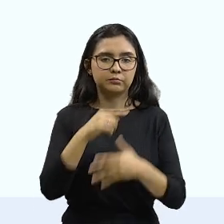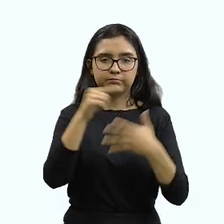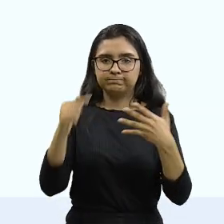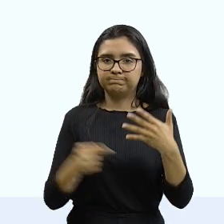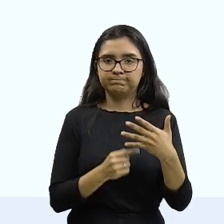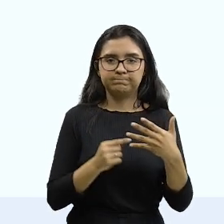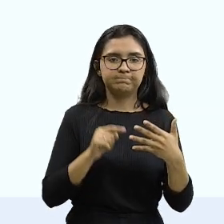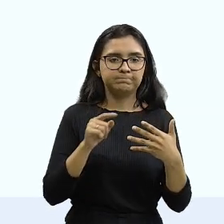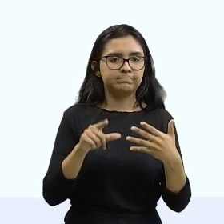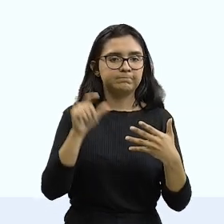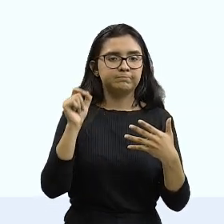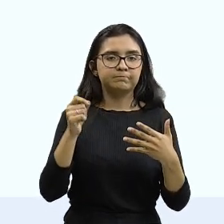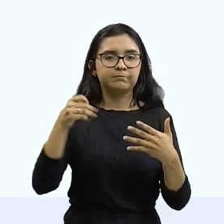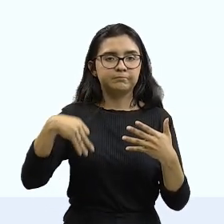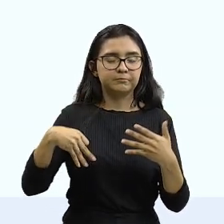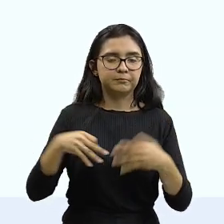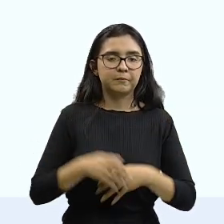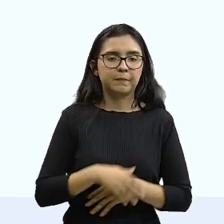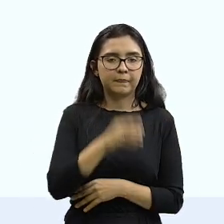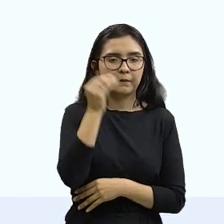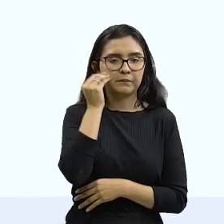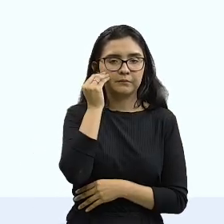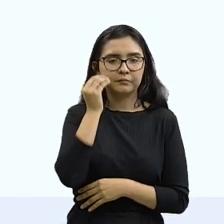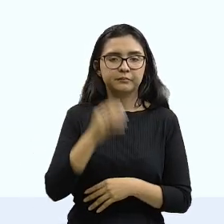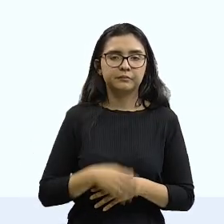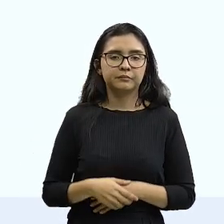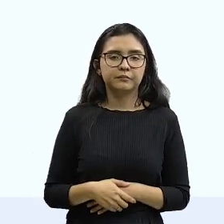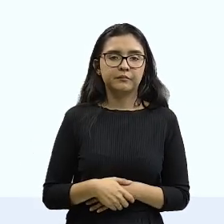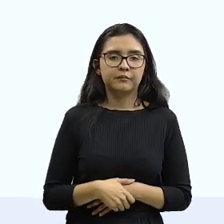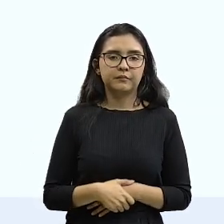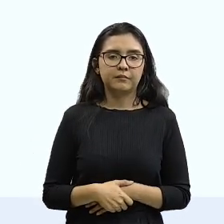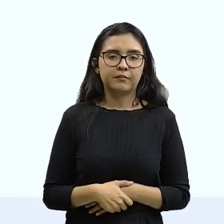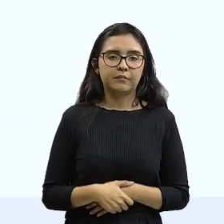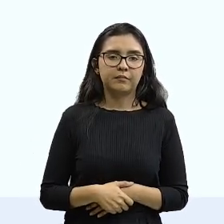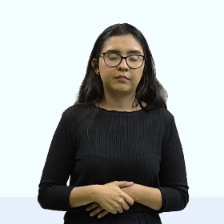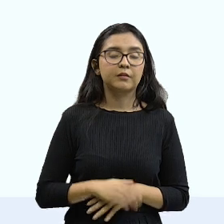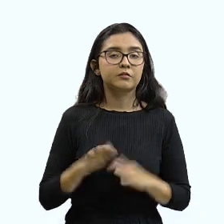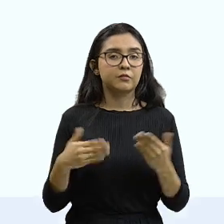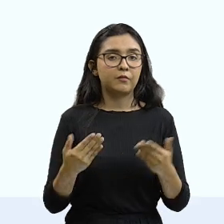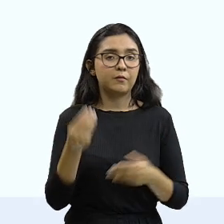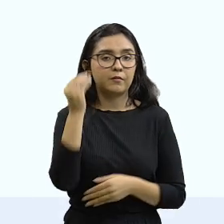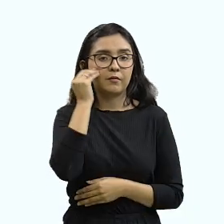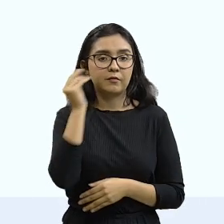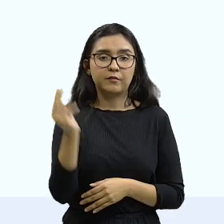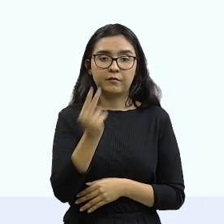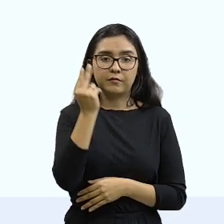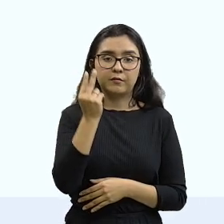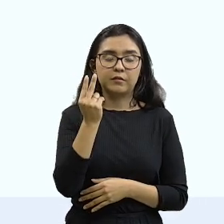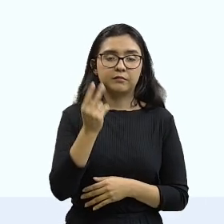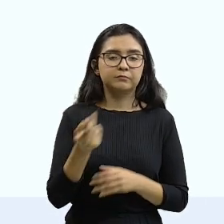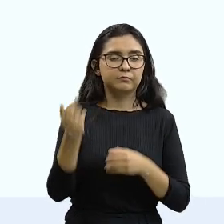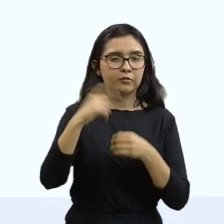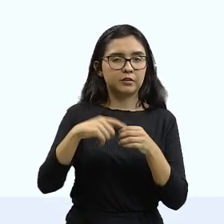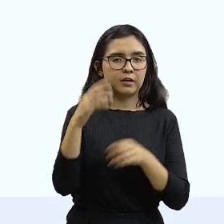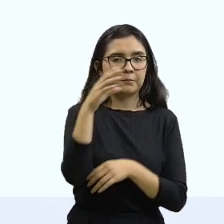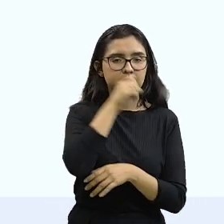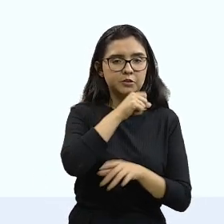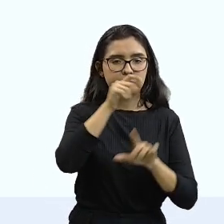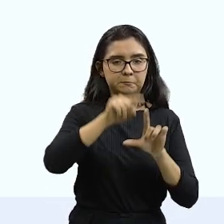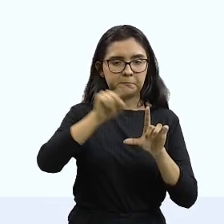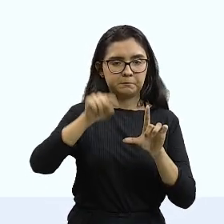ohm. Vamos ver agora? Vamos pegar os valores. Voltar aqui rapidinho no gráfico,